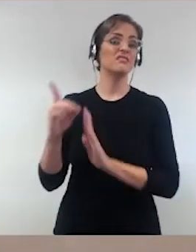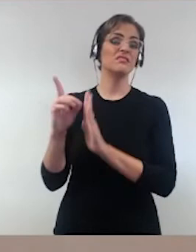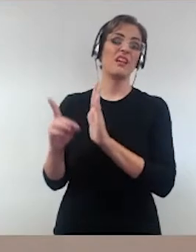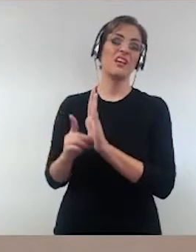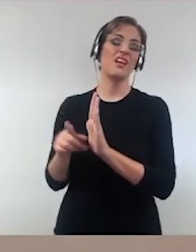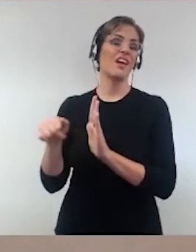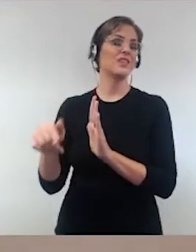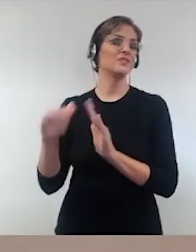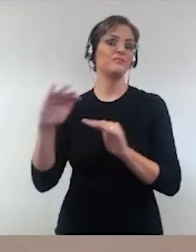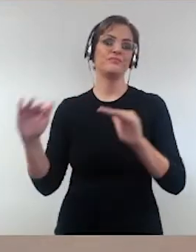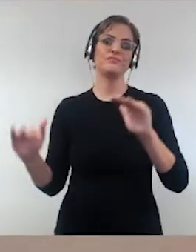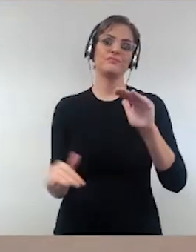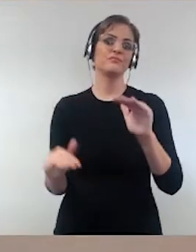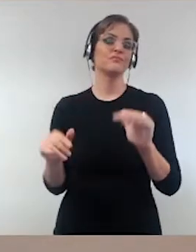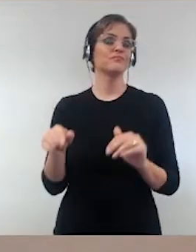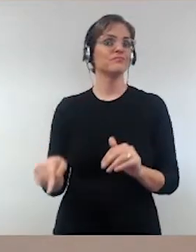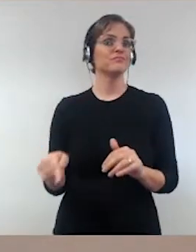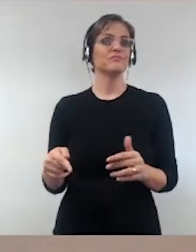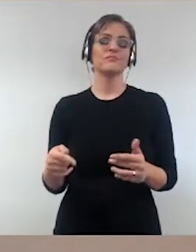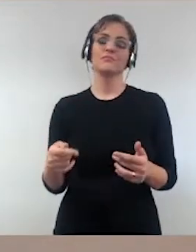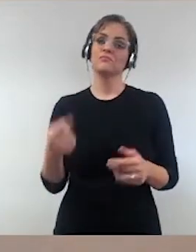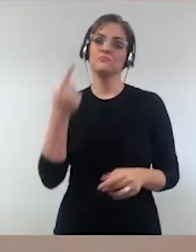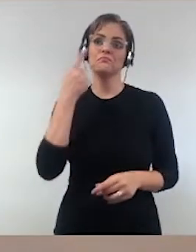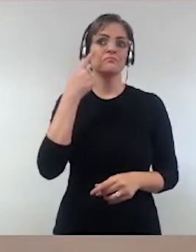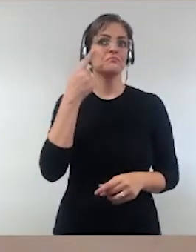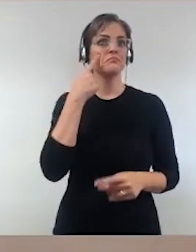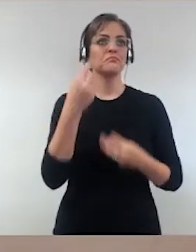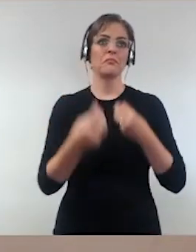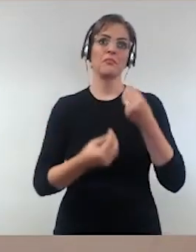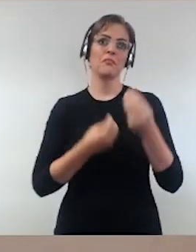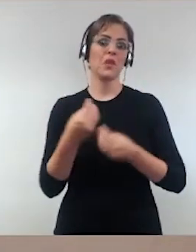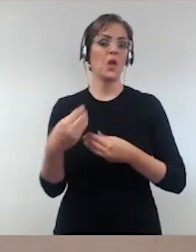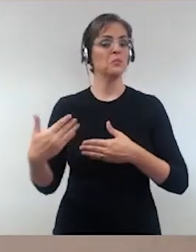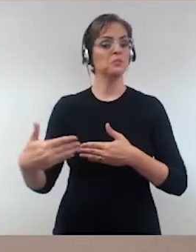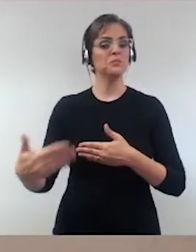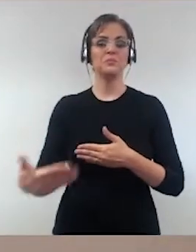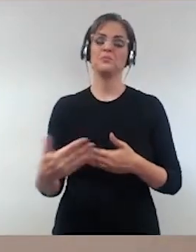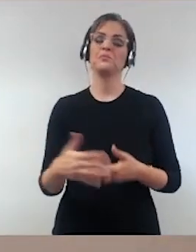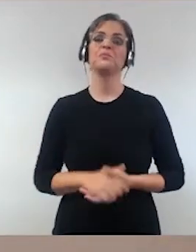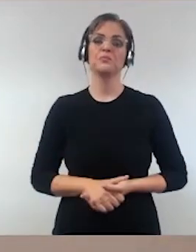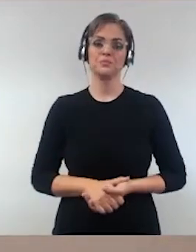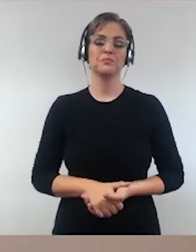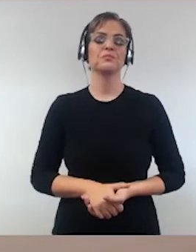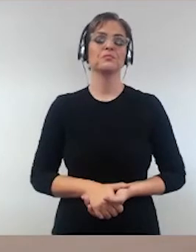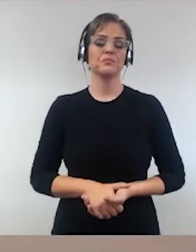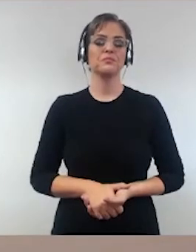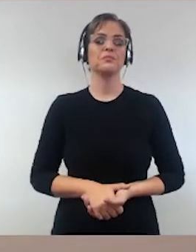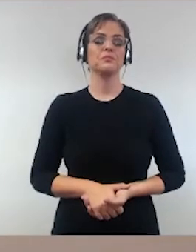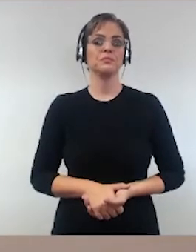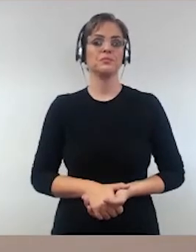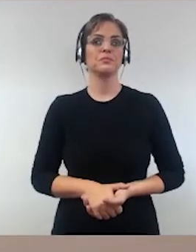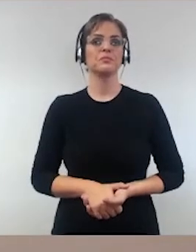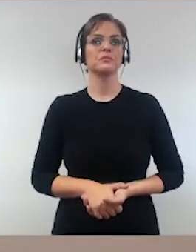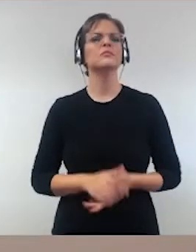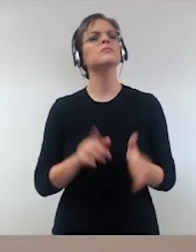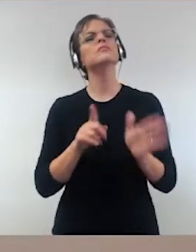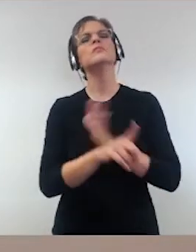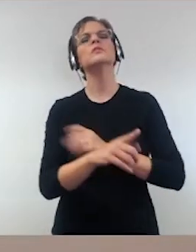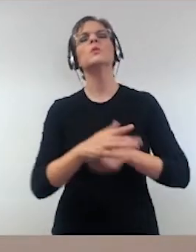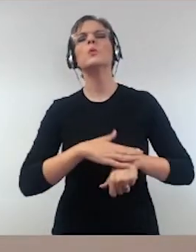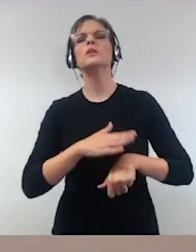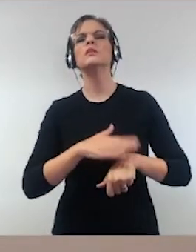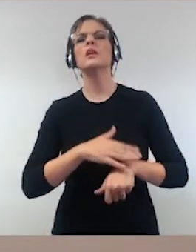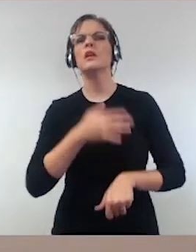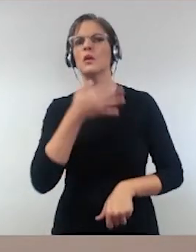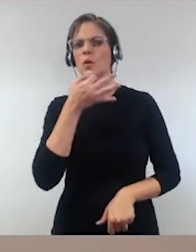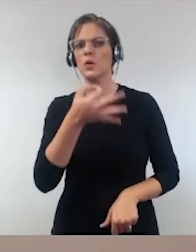mira tanto do nosso ordenamento infraconstitucional quanto do nosso ordenamento constitucional. Quanto tempo eu tenho ainda, Flávio? Só